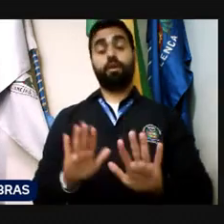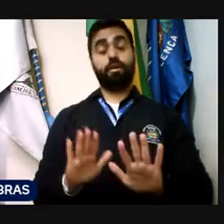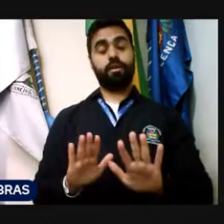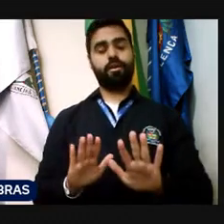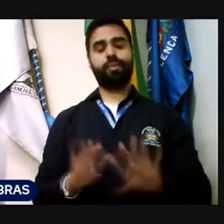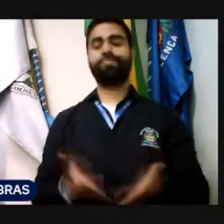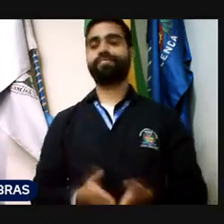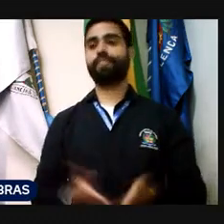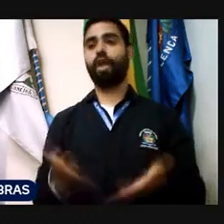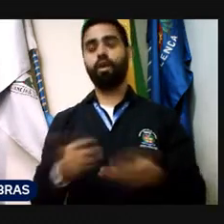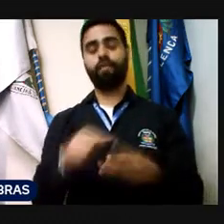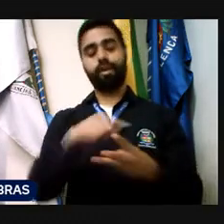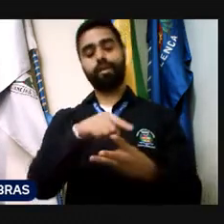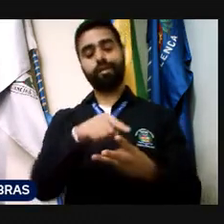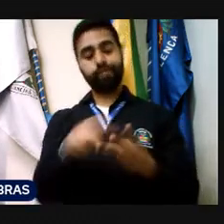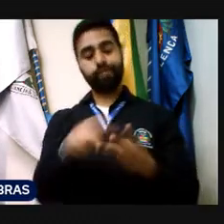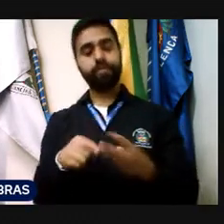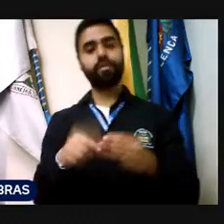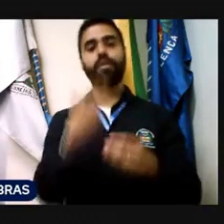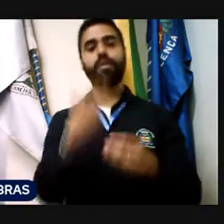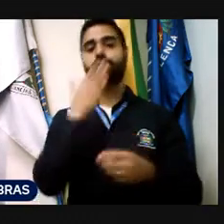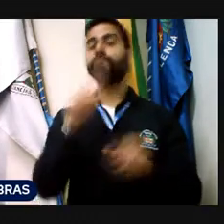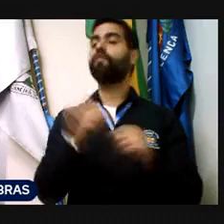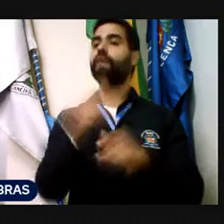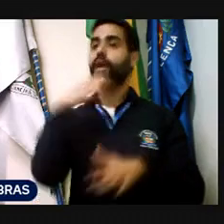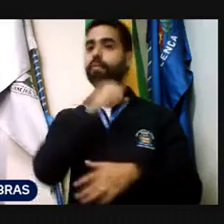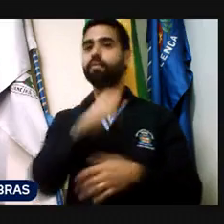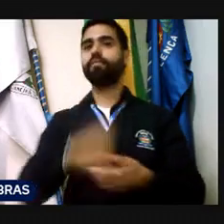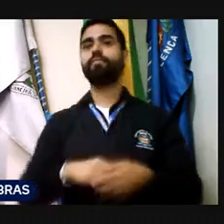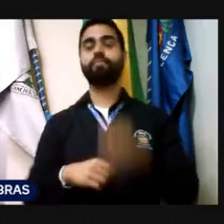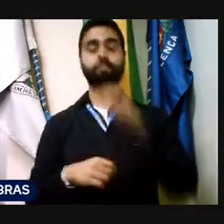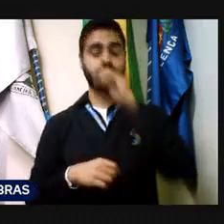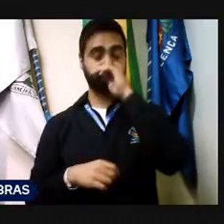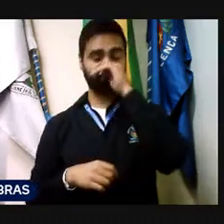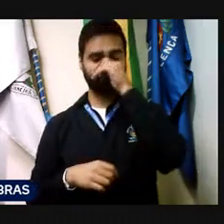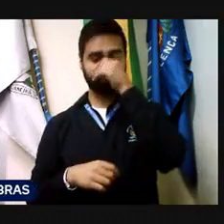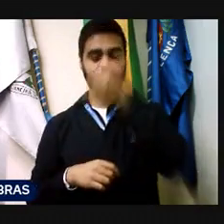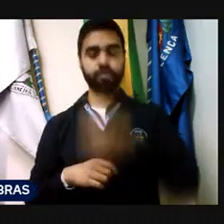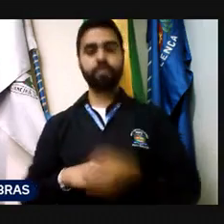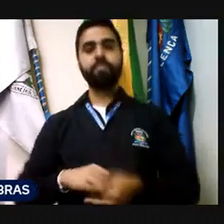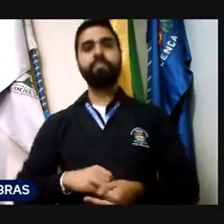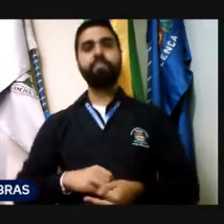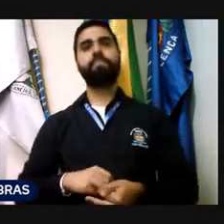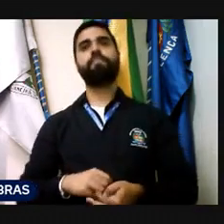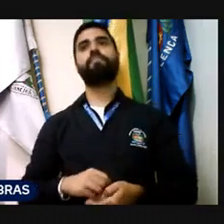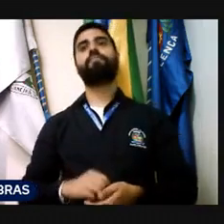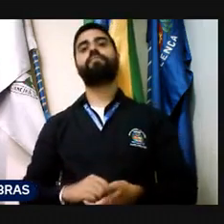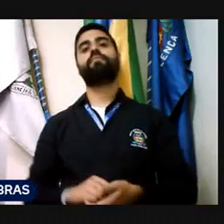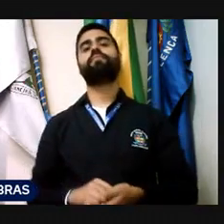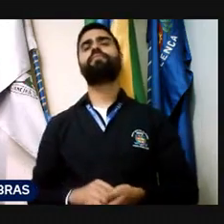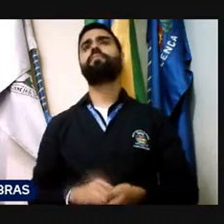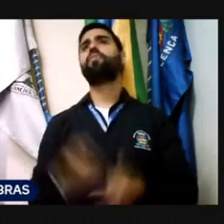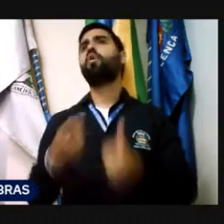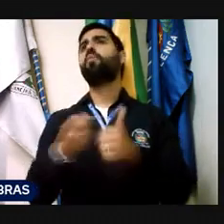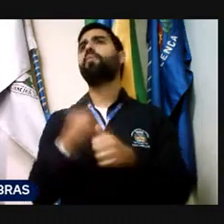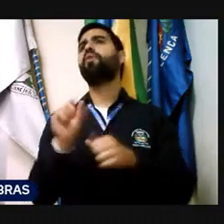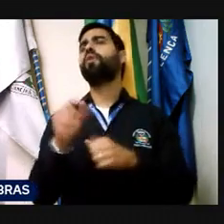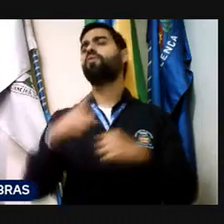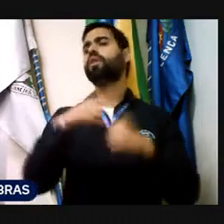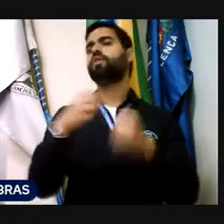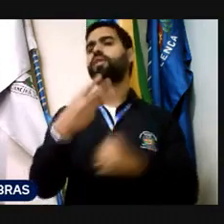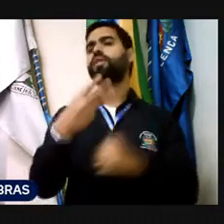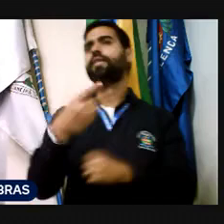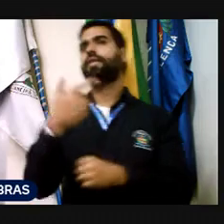meus 3 requerimentos de forma rápida. Primeiro foi com relação a aplicação do artigo 37